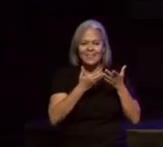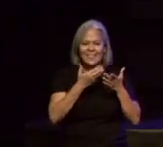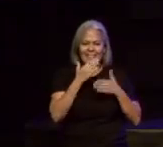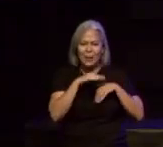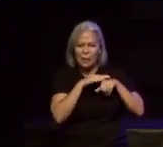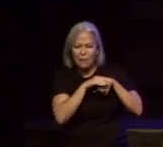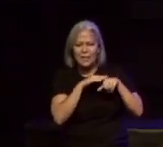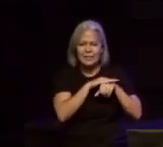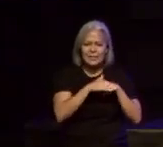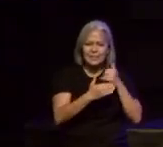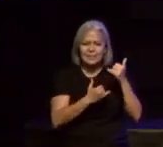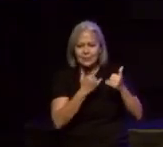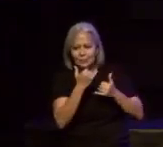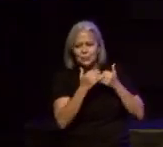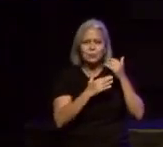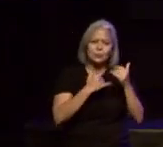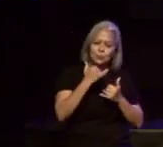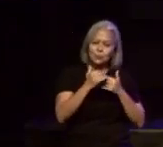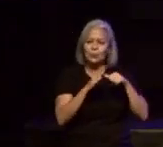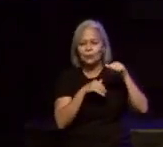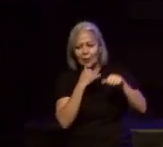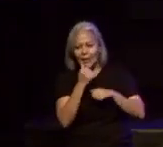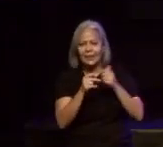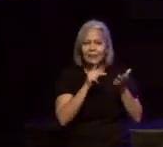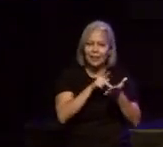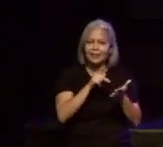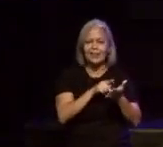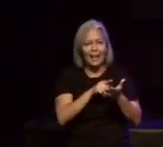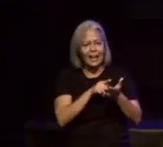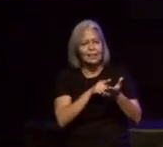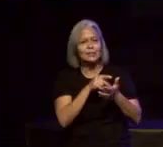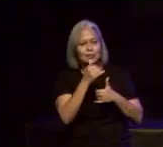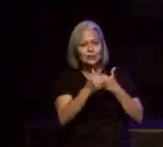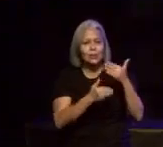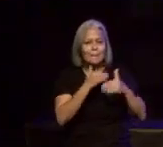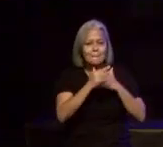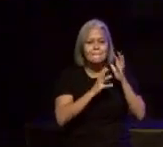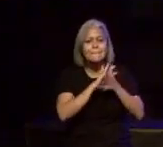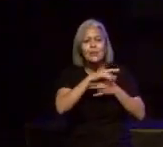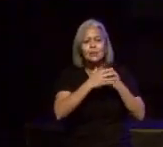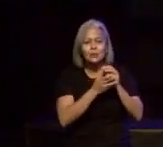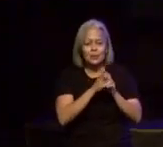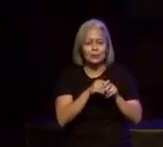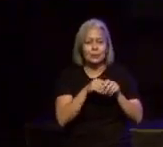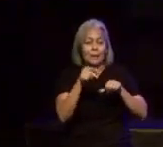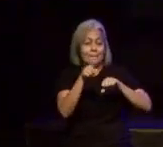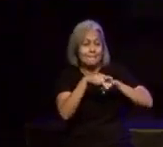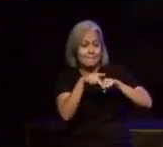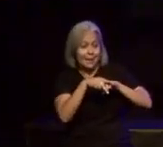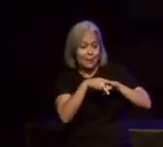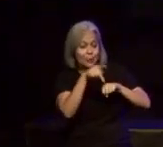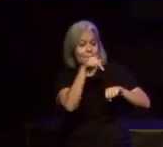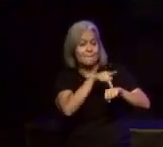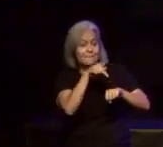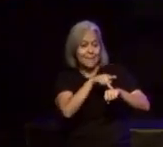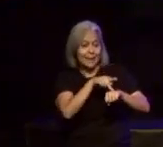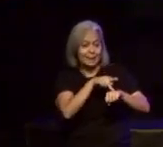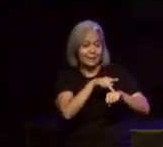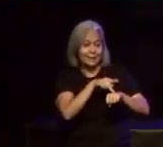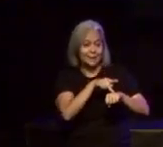de Simão, ele chama ele de Pedro, que é o nome que ele deu, é um apelido que Jesus deu a Simão. E essa palavra Pedro